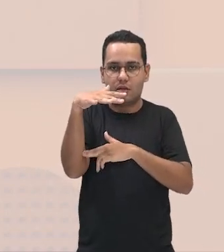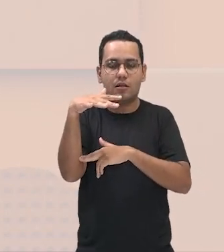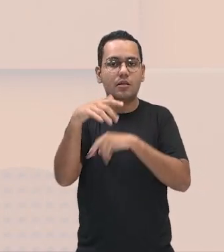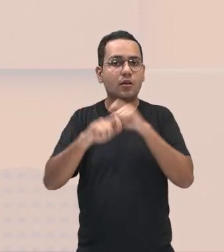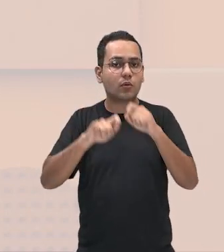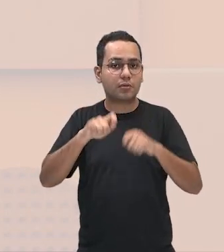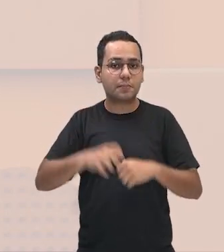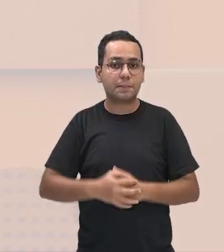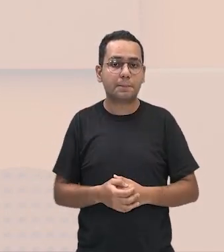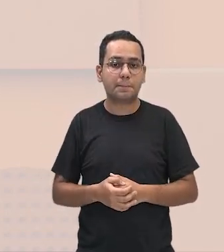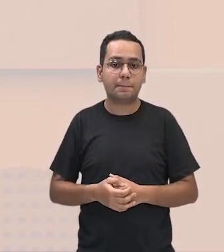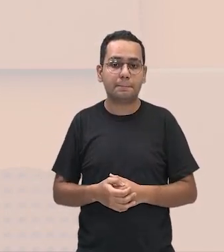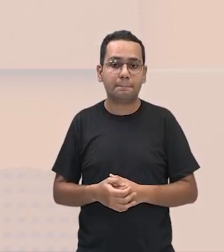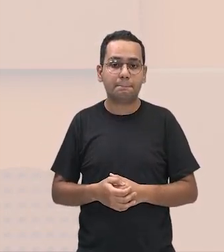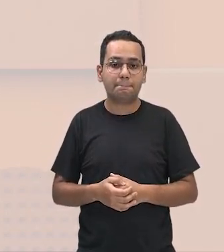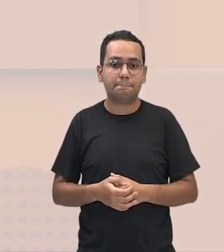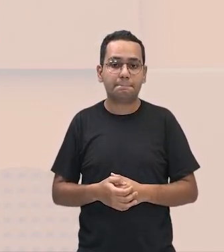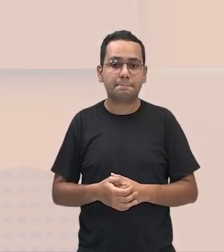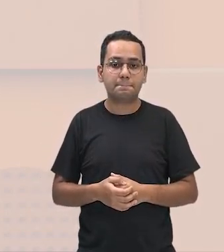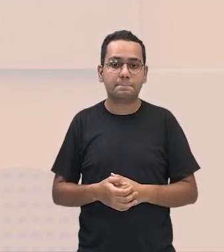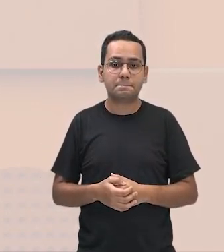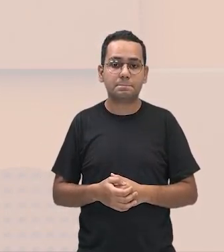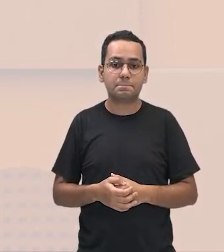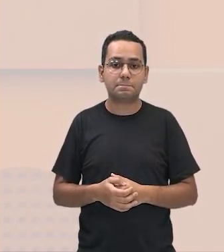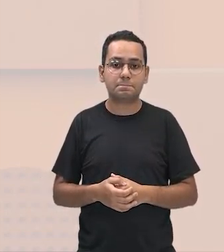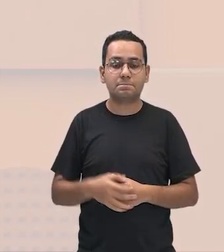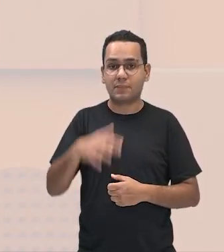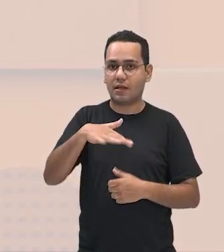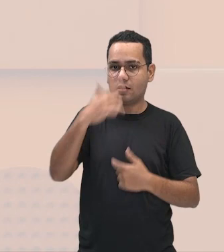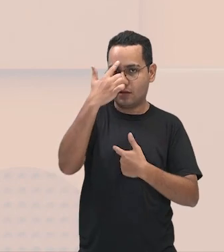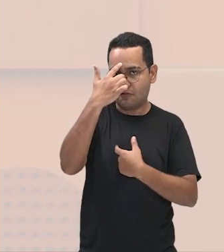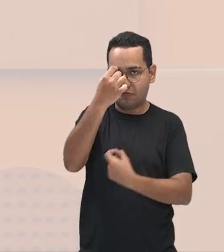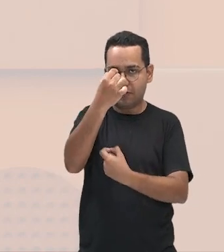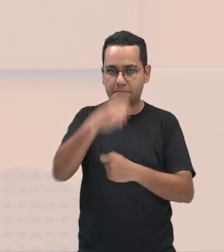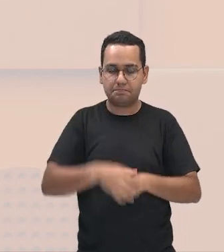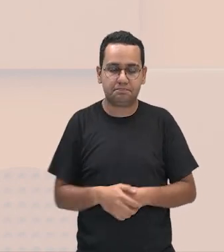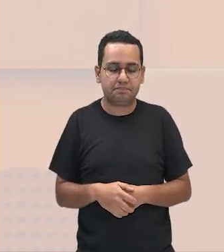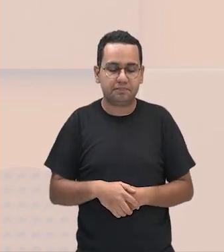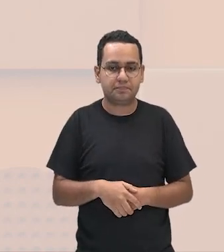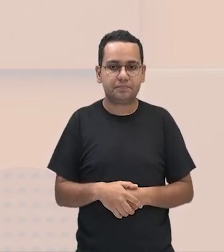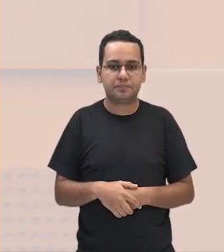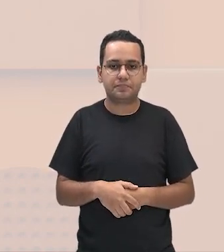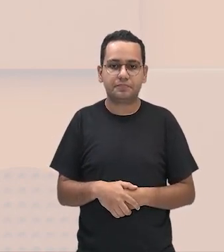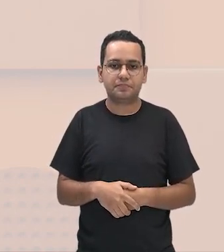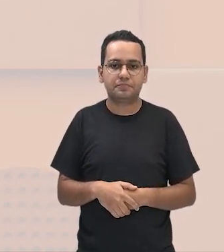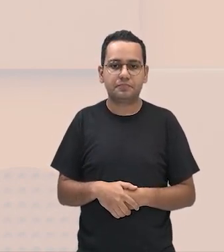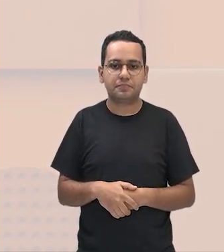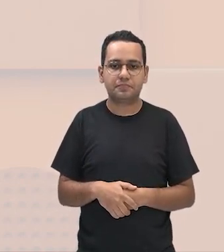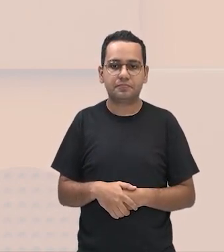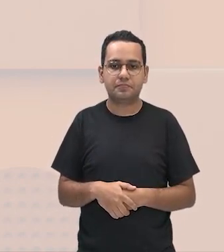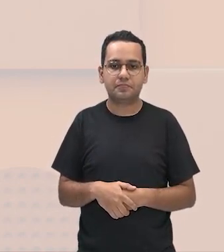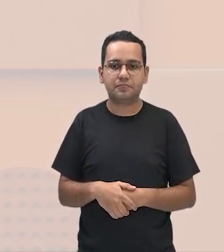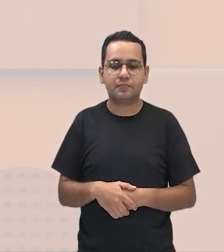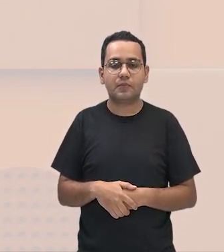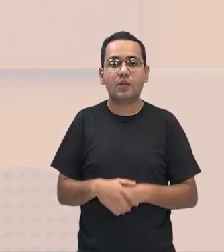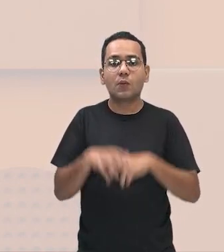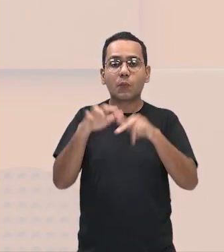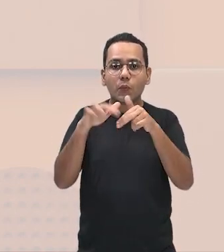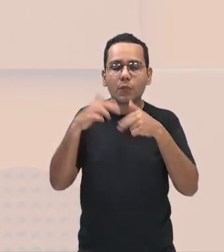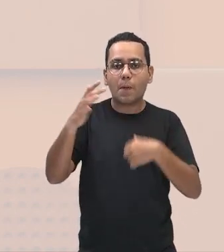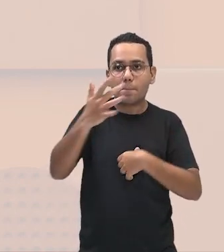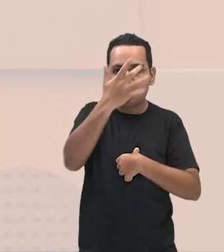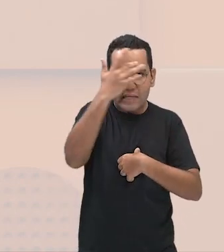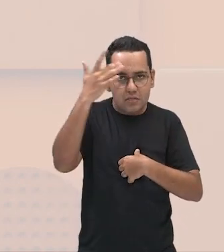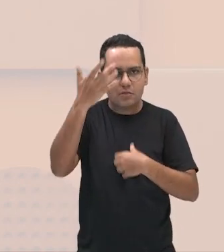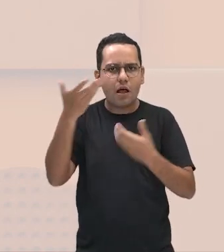cenário quê? Mental, é o cenário, então, da fé. Ok? As pessoas elas começam a se converter ao